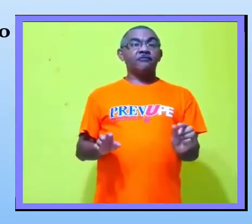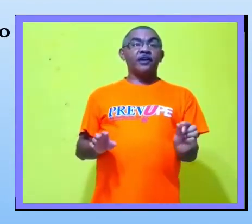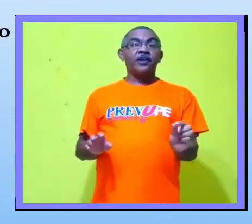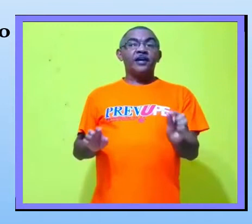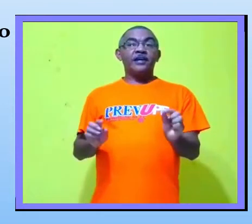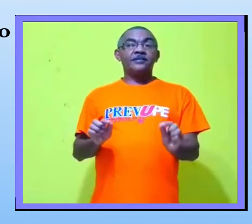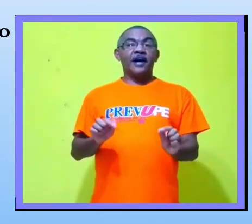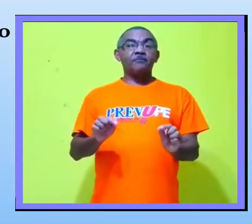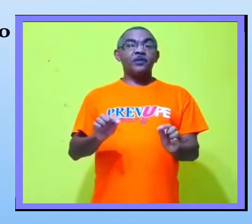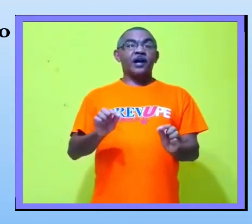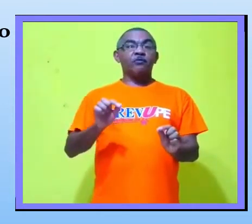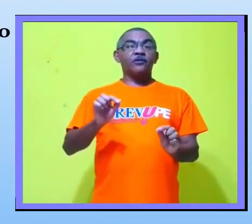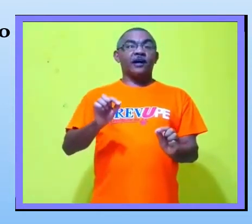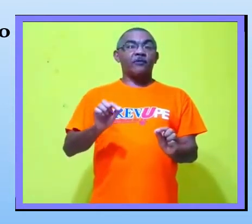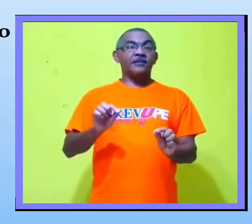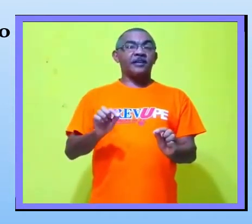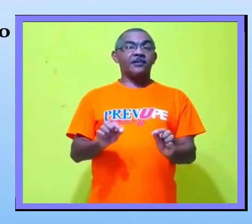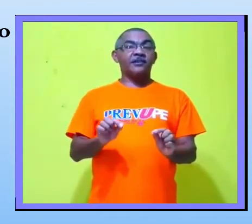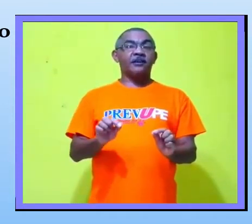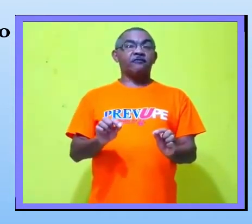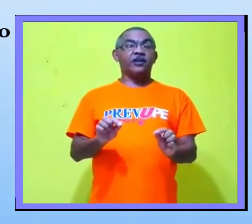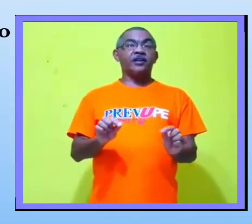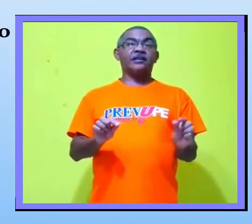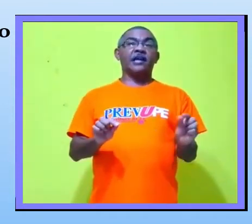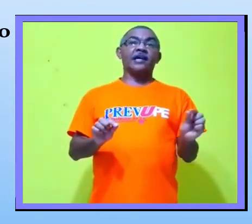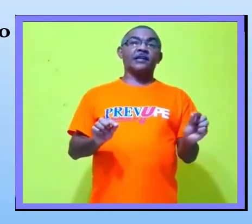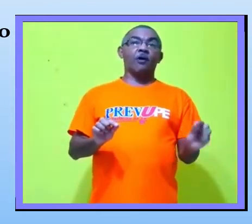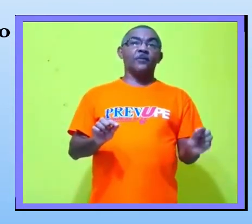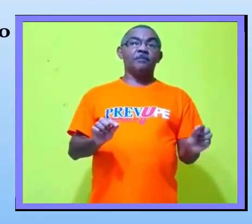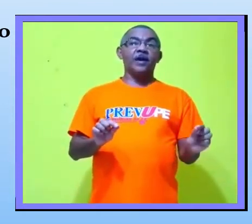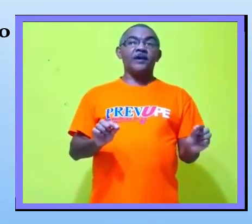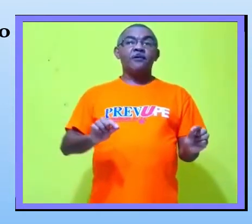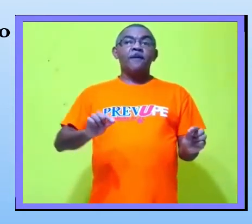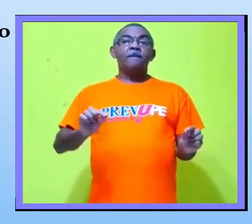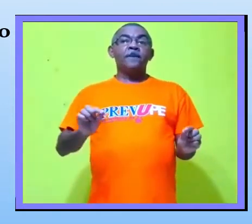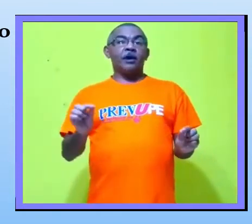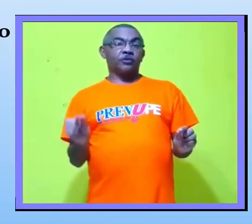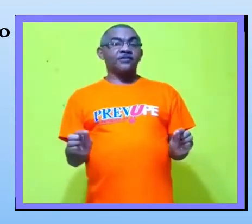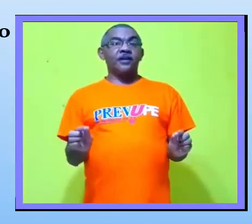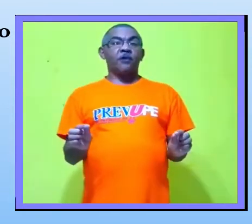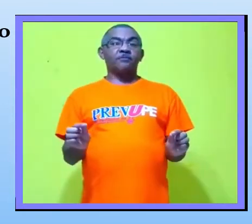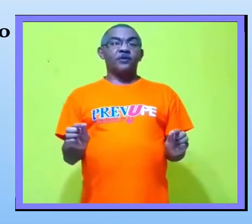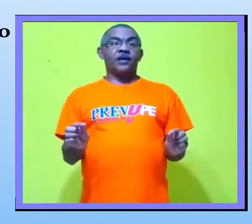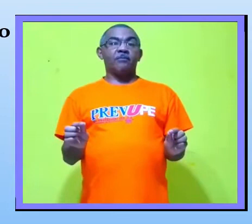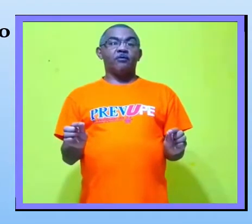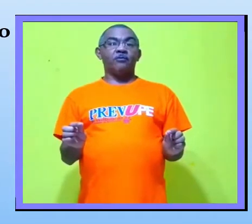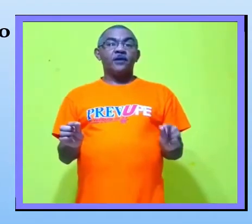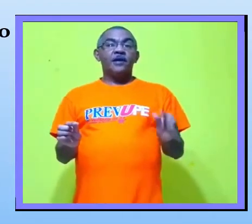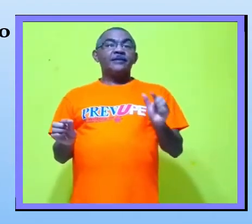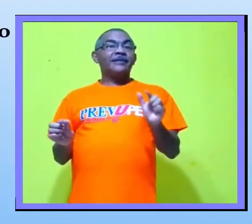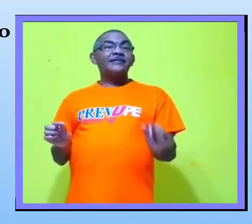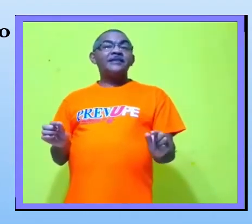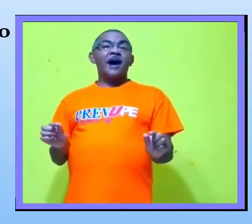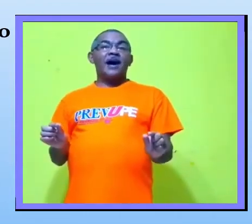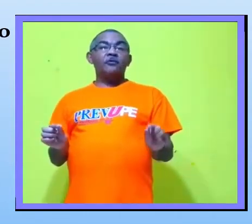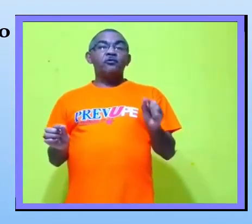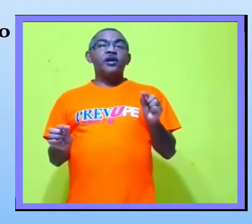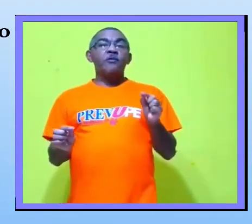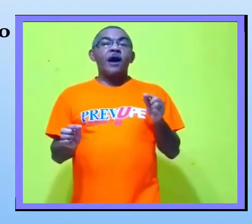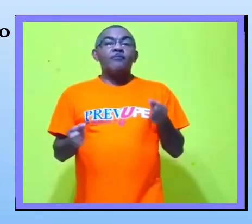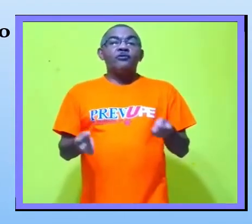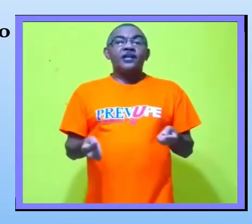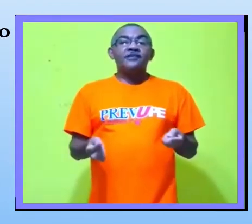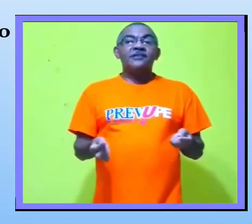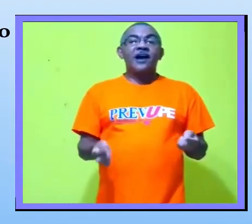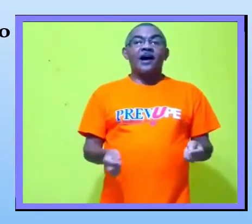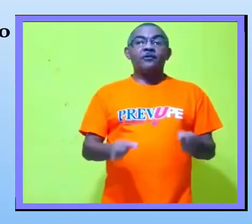aí a gente vê, esse átomo de carbono está com a setinha identificando, ele está ligado ao primeiro e ao terceiro átomo de carbono. Terciário. O que é